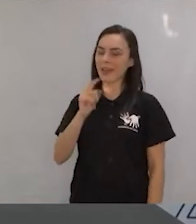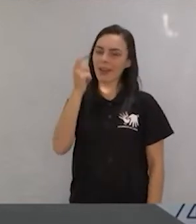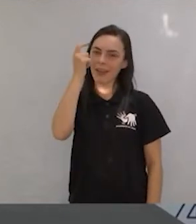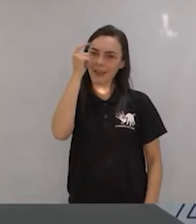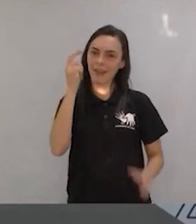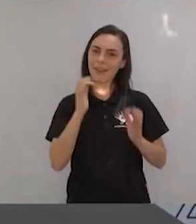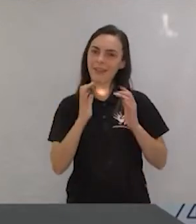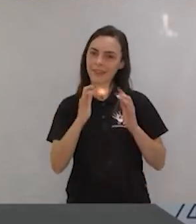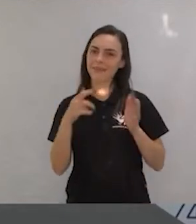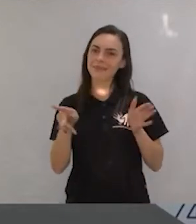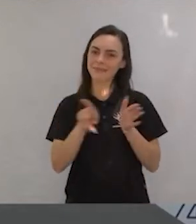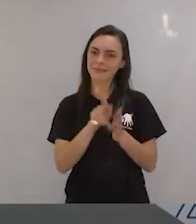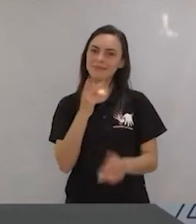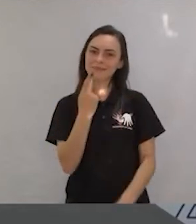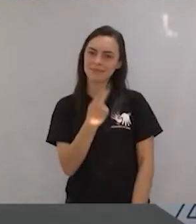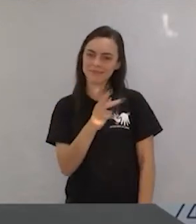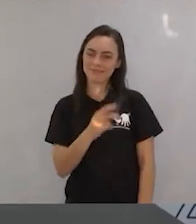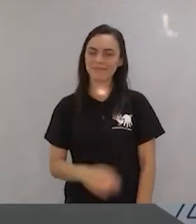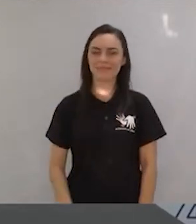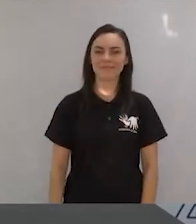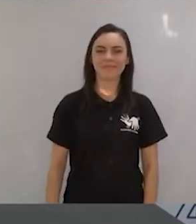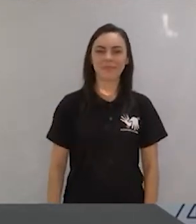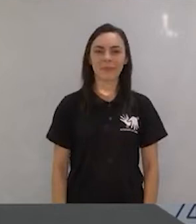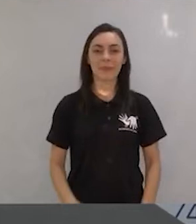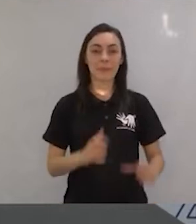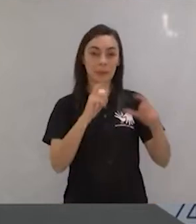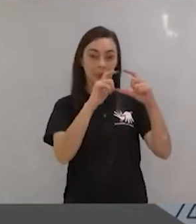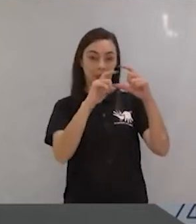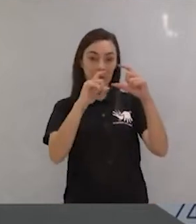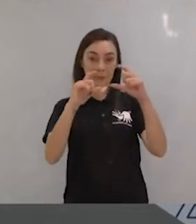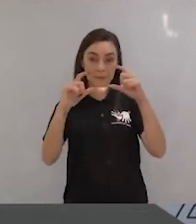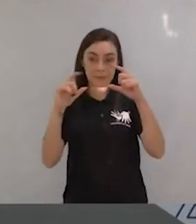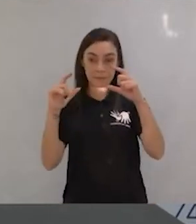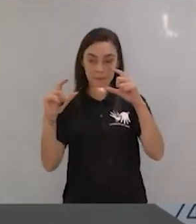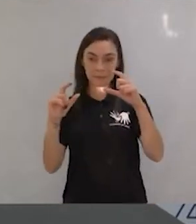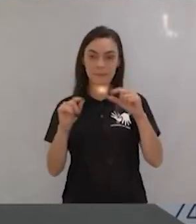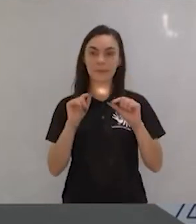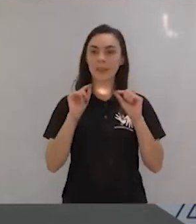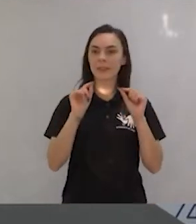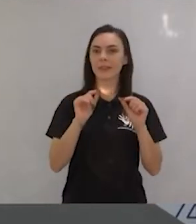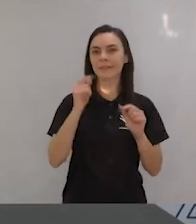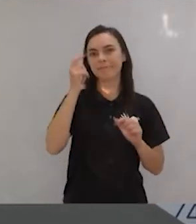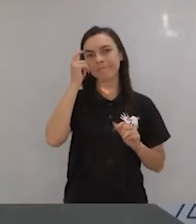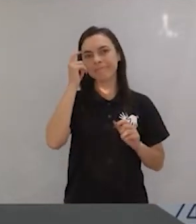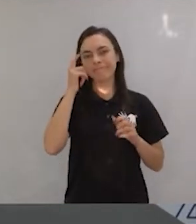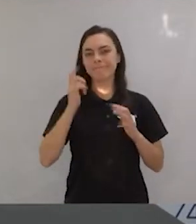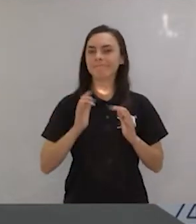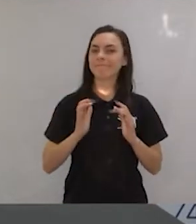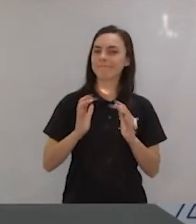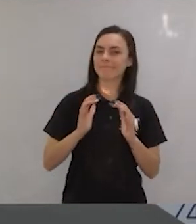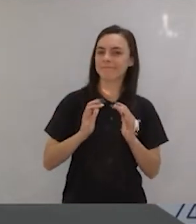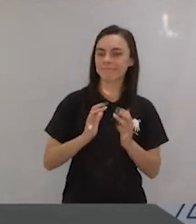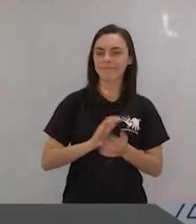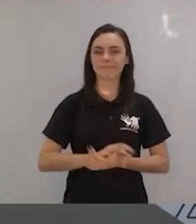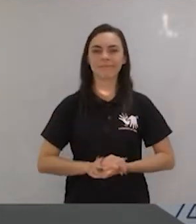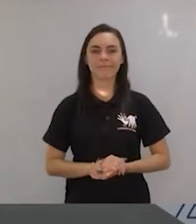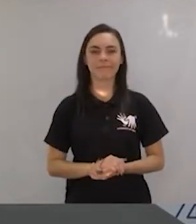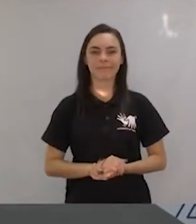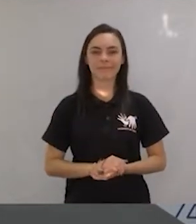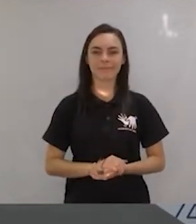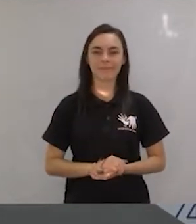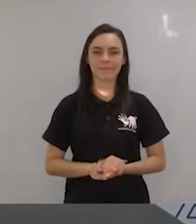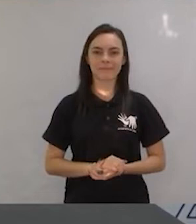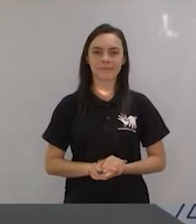foi a reflexão que ele fez. Então, essa quadrinha é uma quadrinha que faz uma reflexão, né?